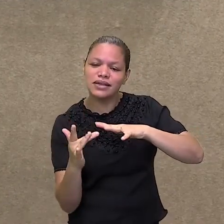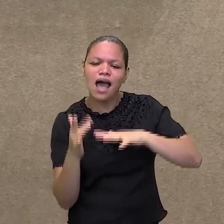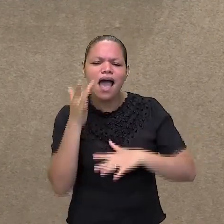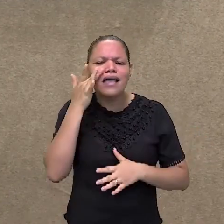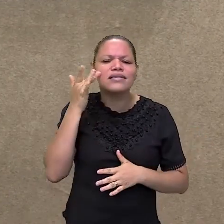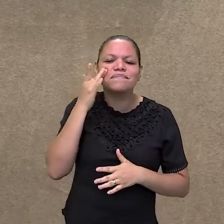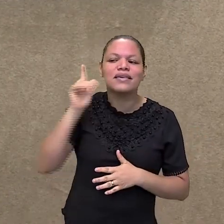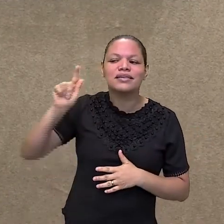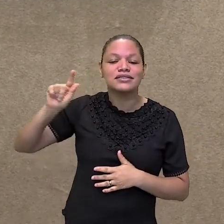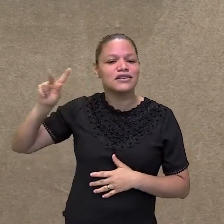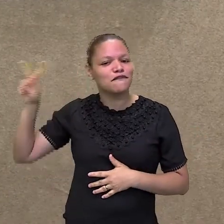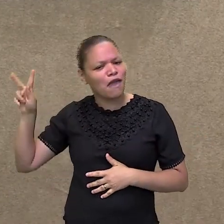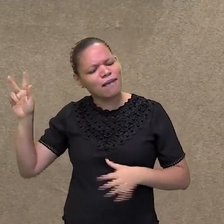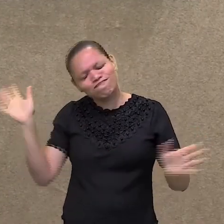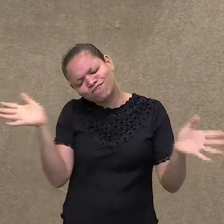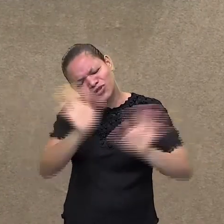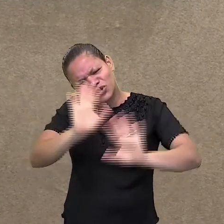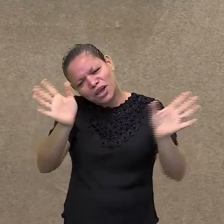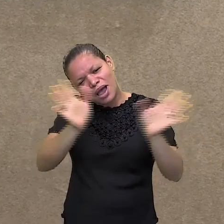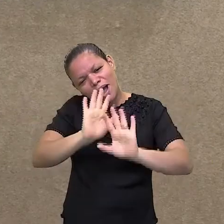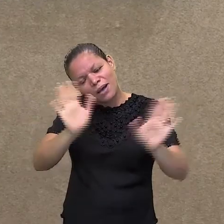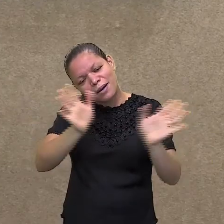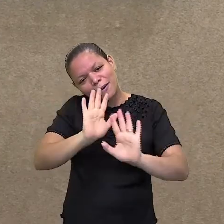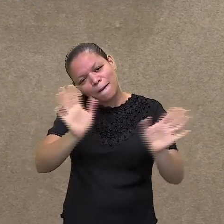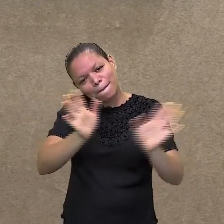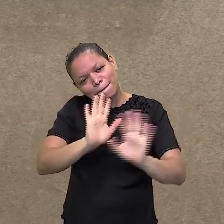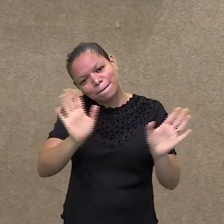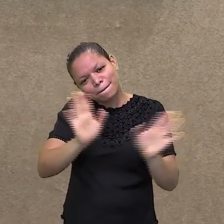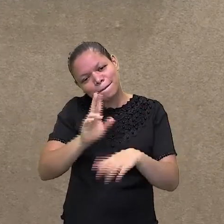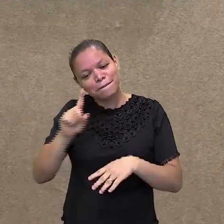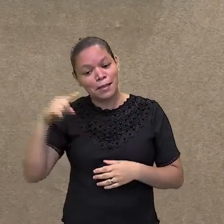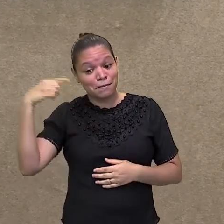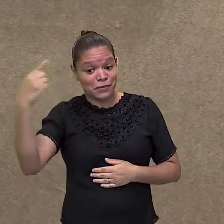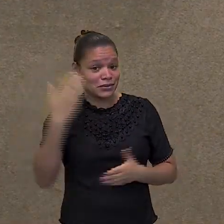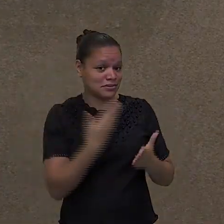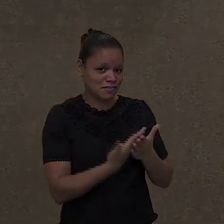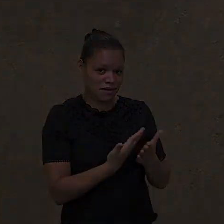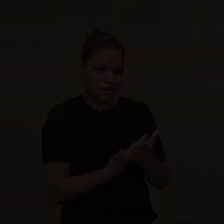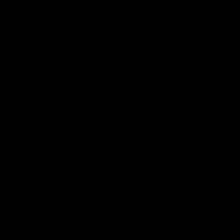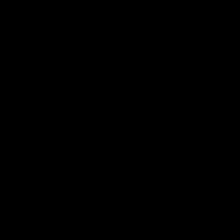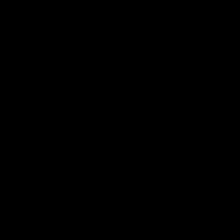SMED GV. Tchau e até a próxima aula.